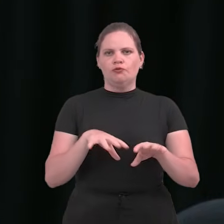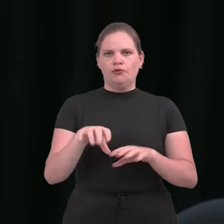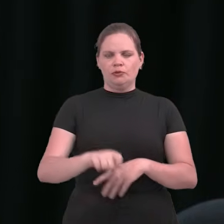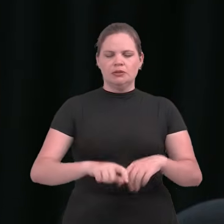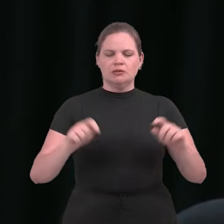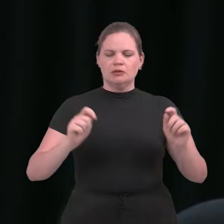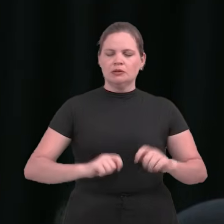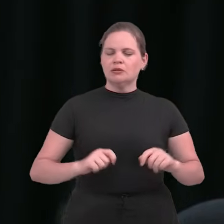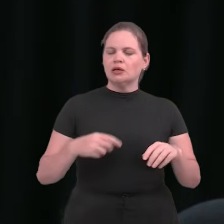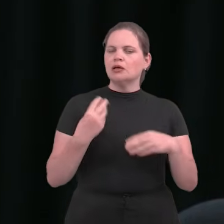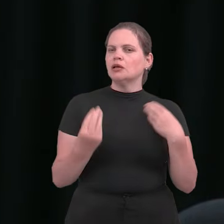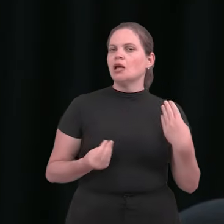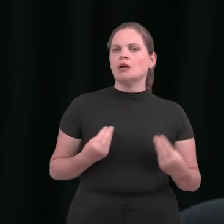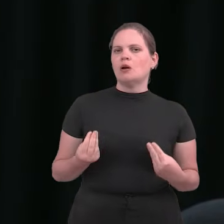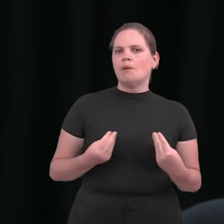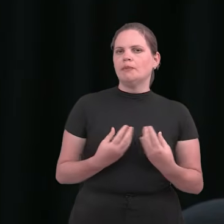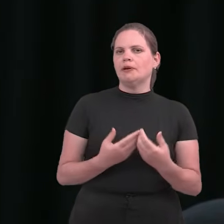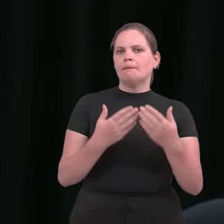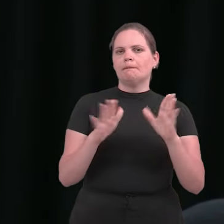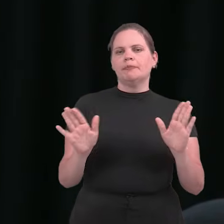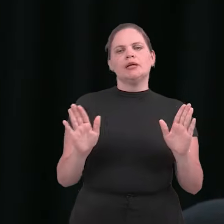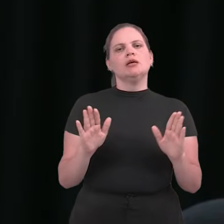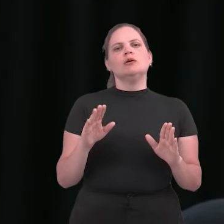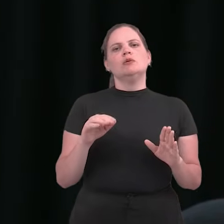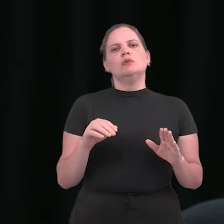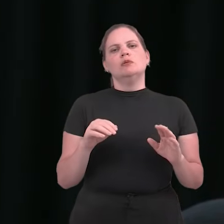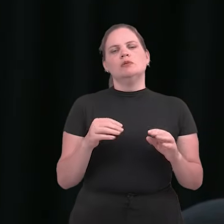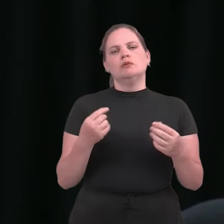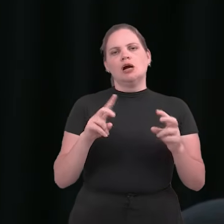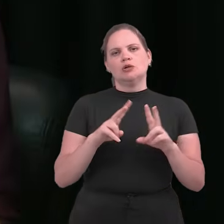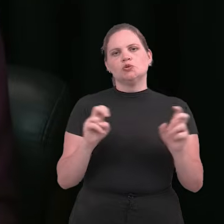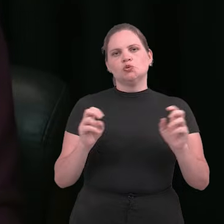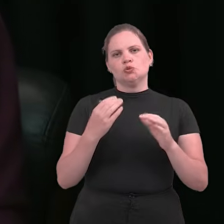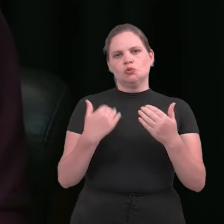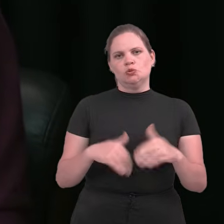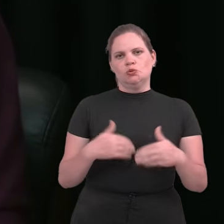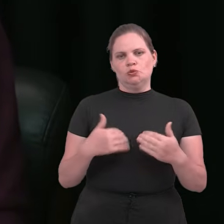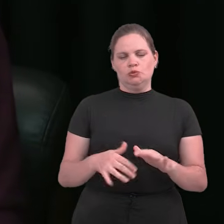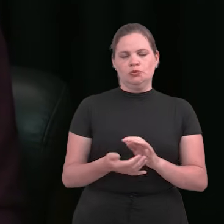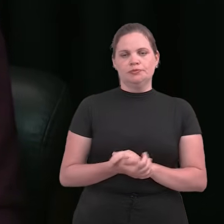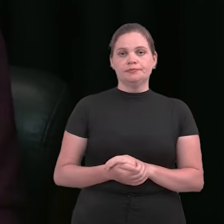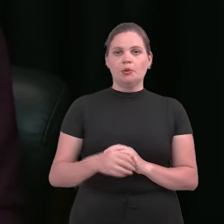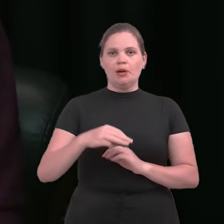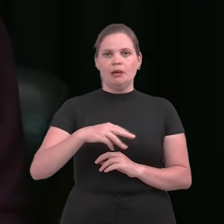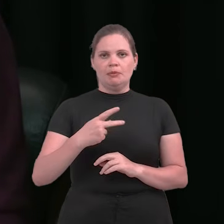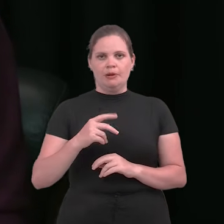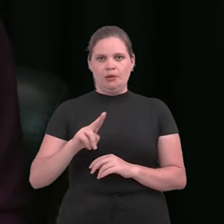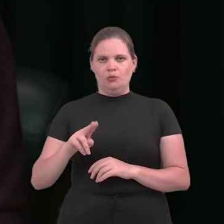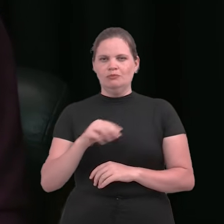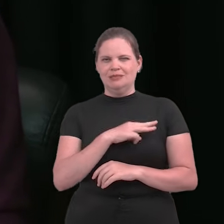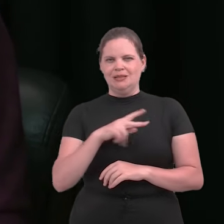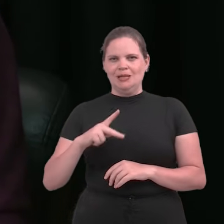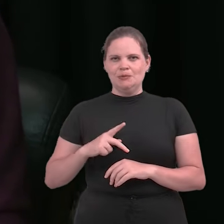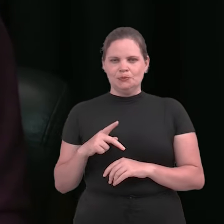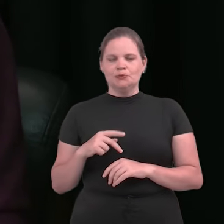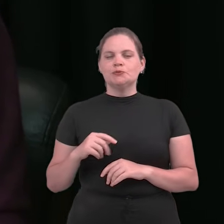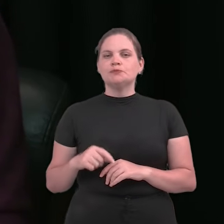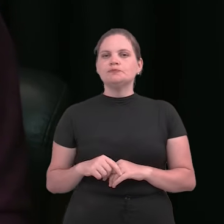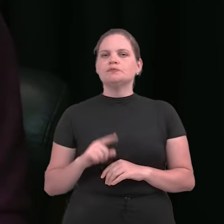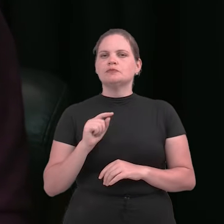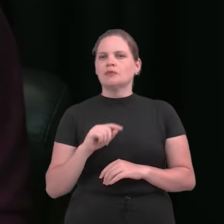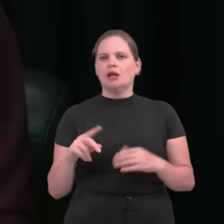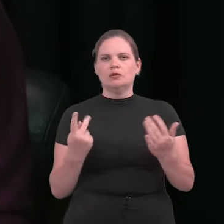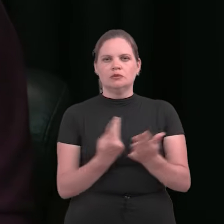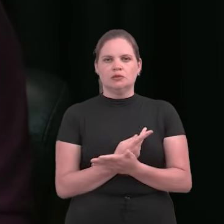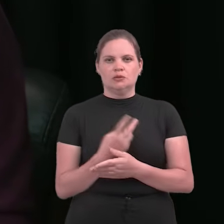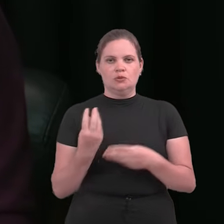que surgiu esse concurso na vida do irmão? Bem, o concurso do MPU, ele surgiu quando